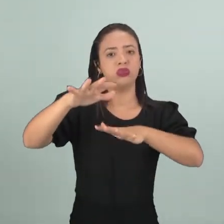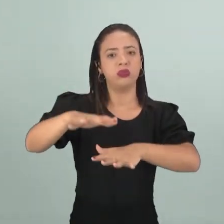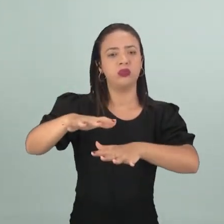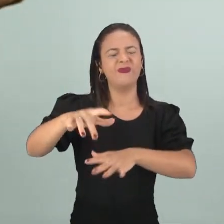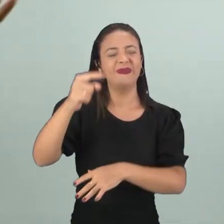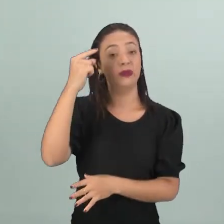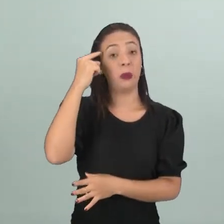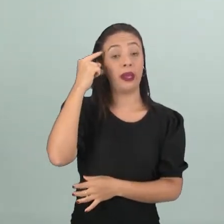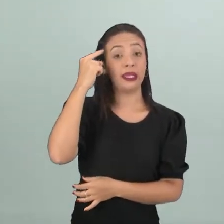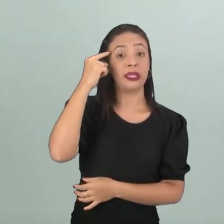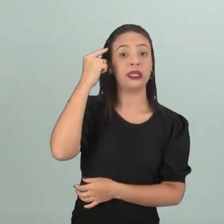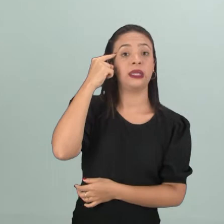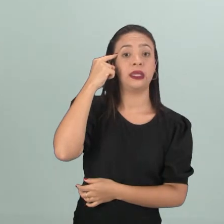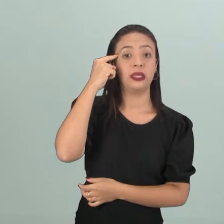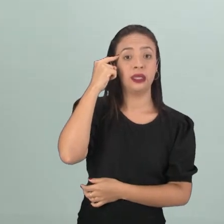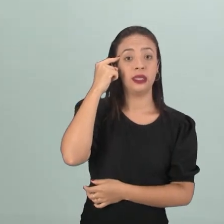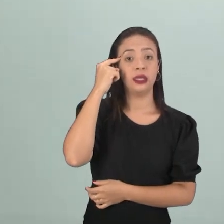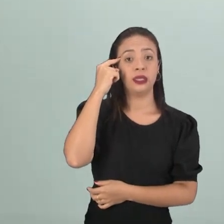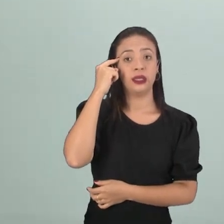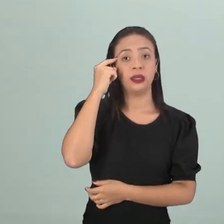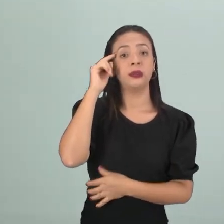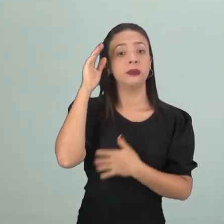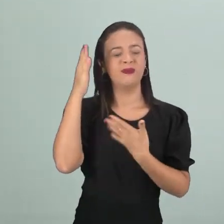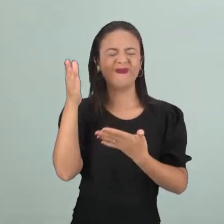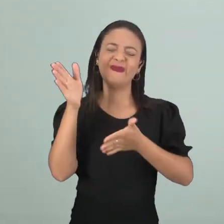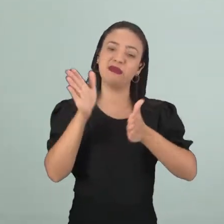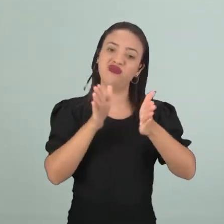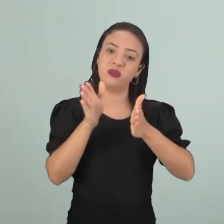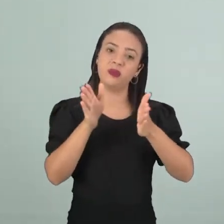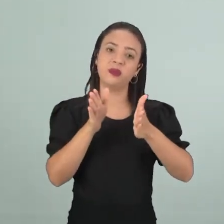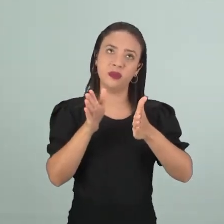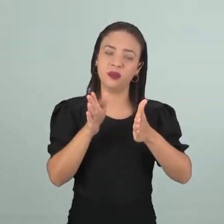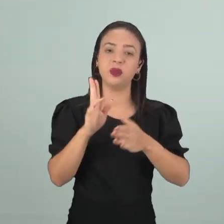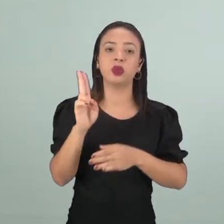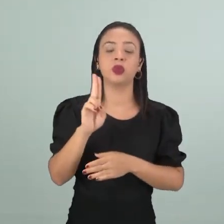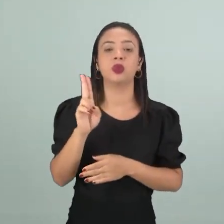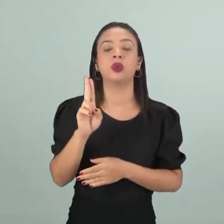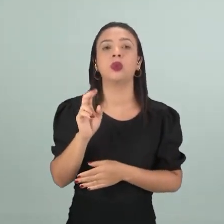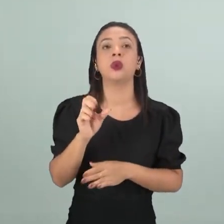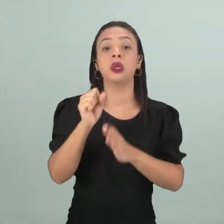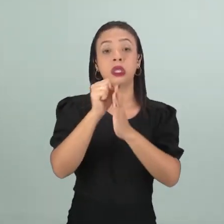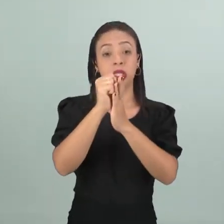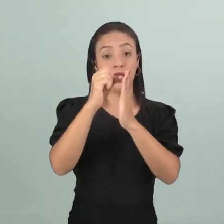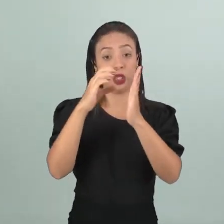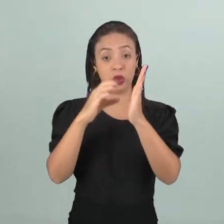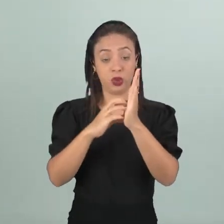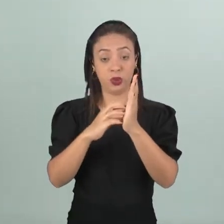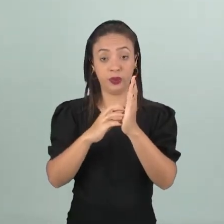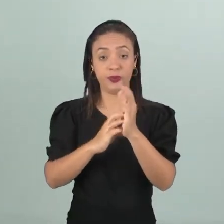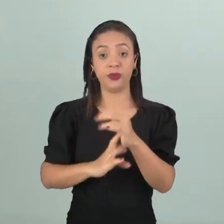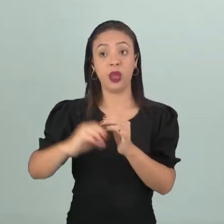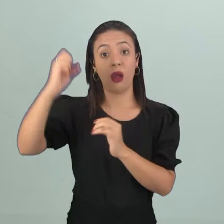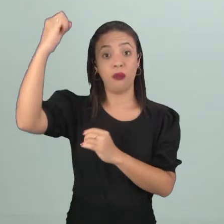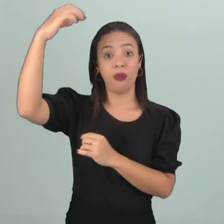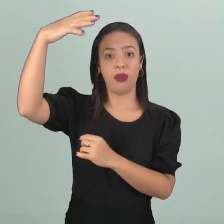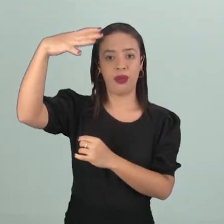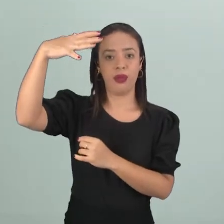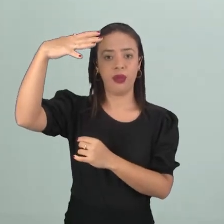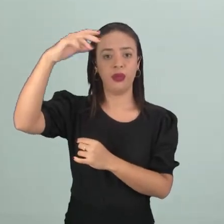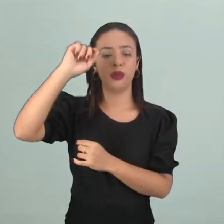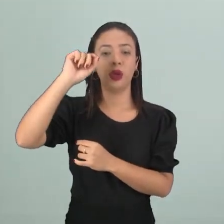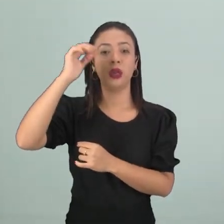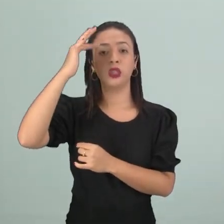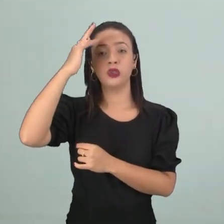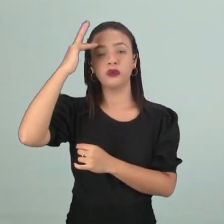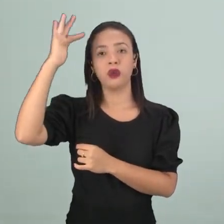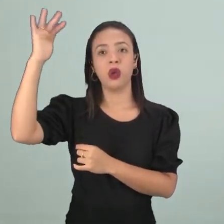de pensamento, certo? Onde, nesse período, que fica conhecido como o século das luzes, as pessoas, os filósofos